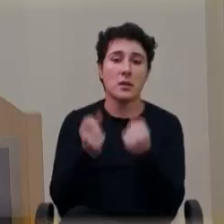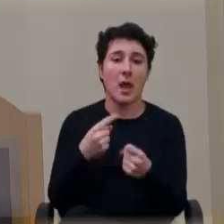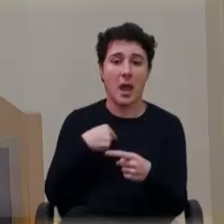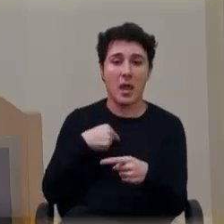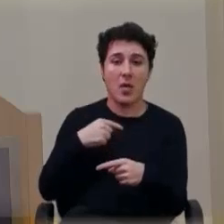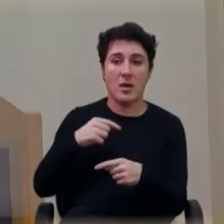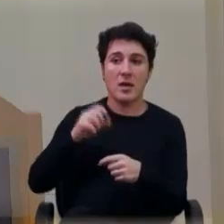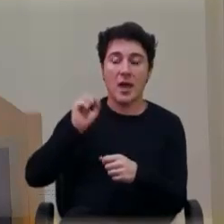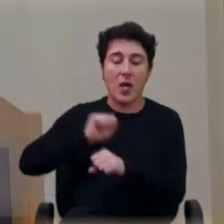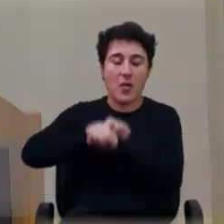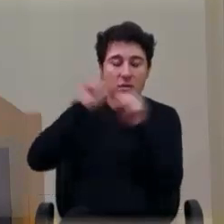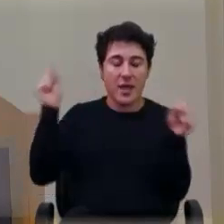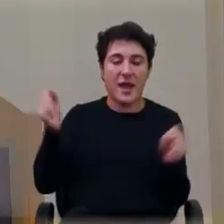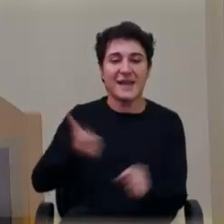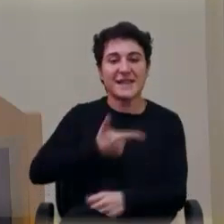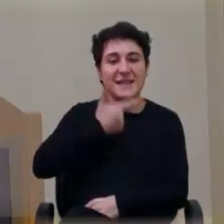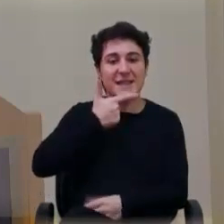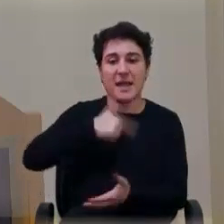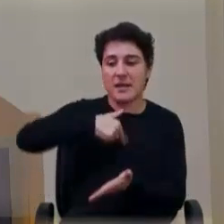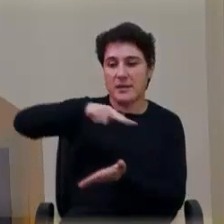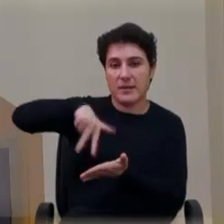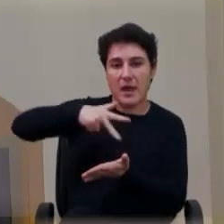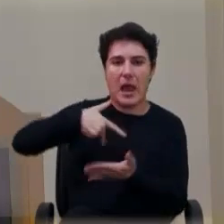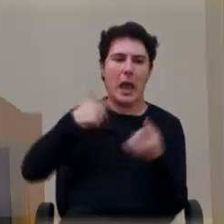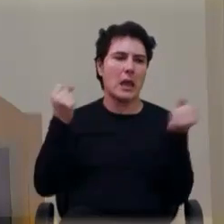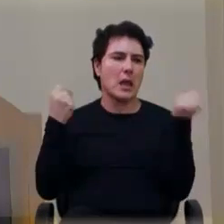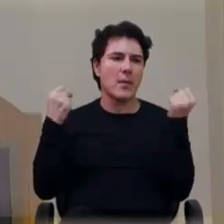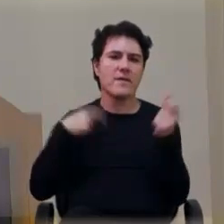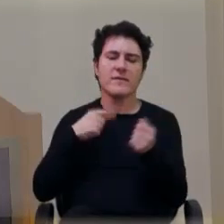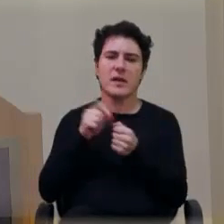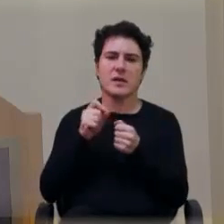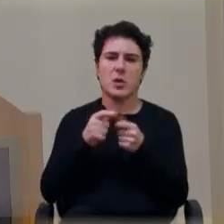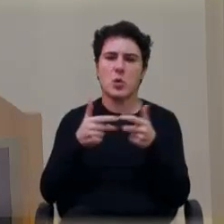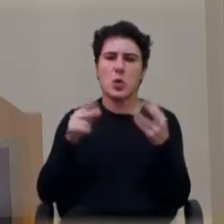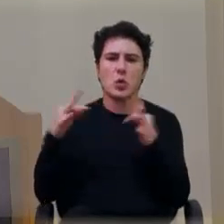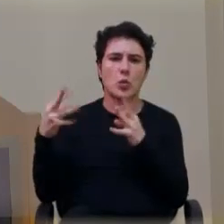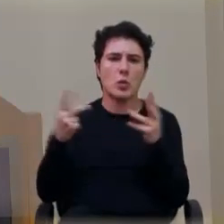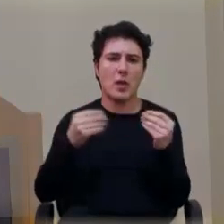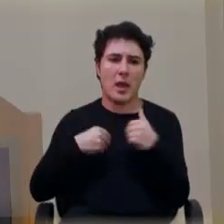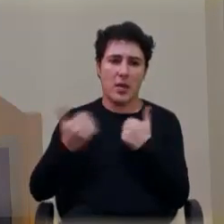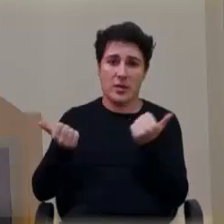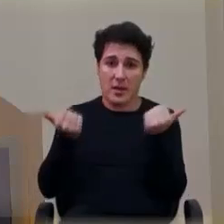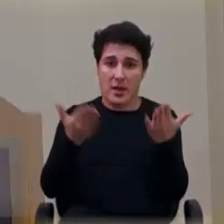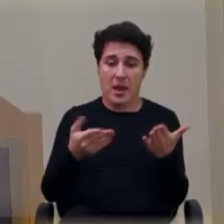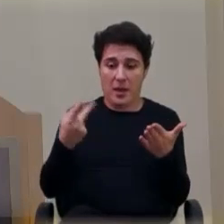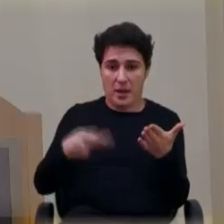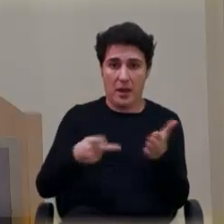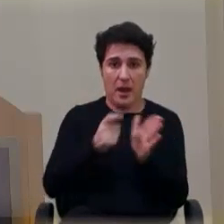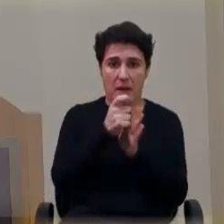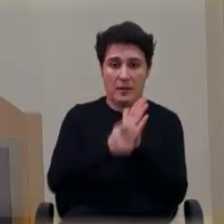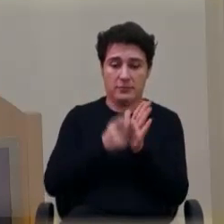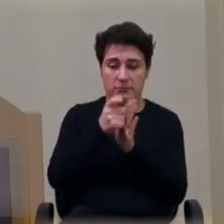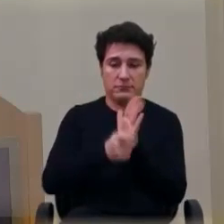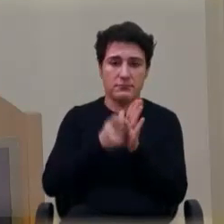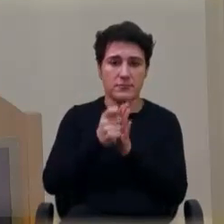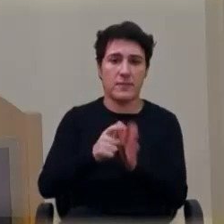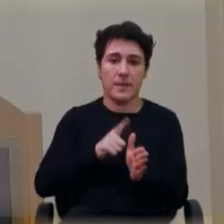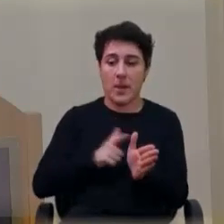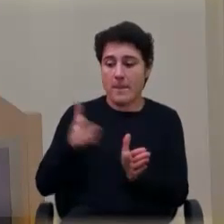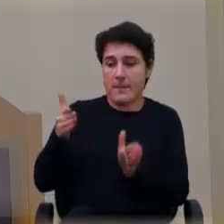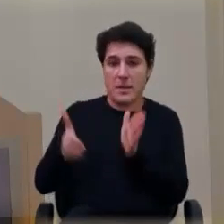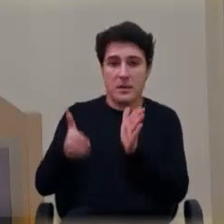eu acordar sorrindo dançando ir para academia fazer todas as minhas obrigações e entregar para a comunidade araquariense o